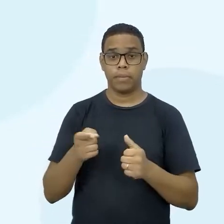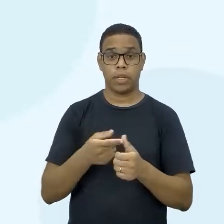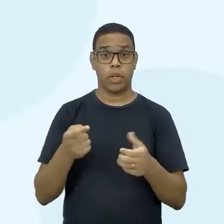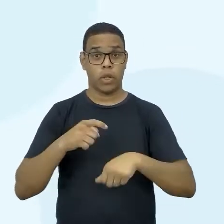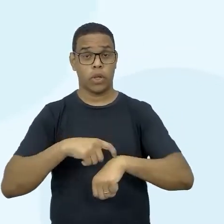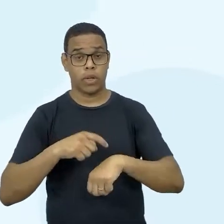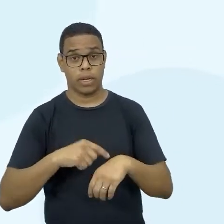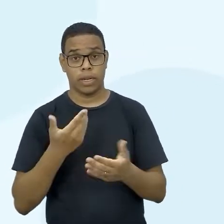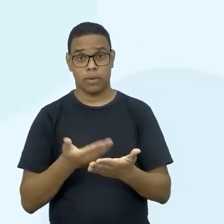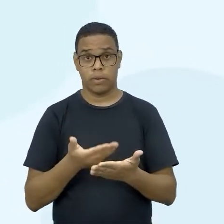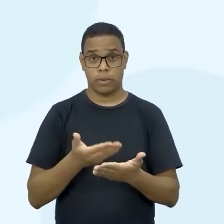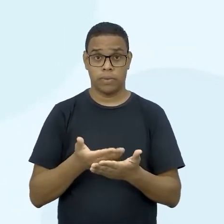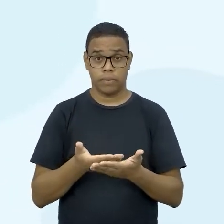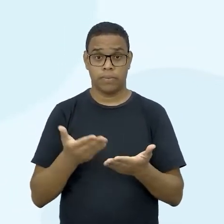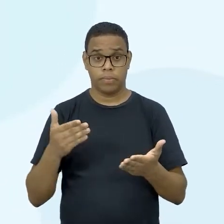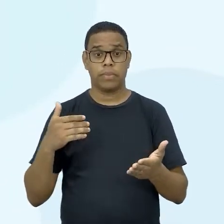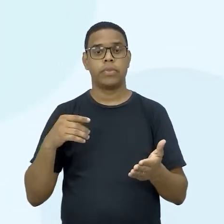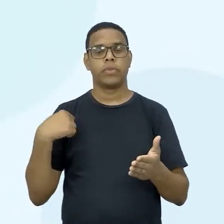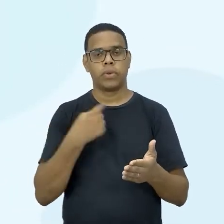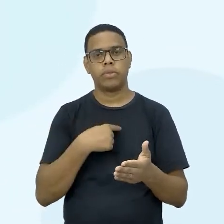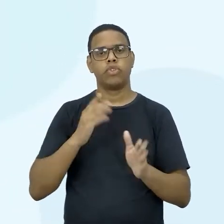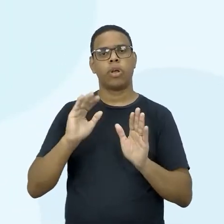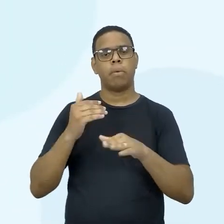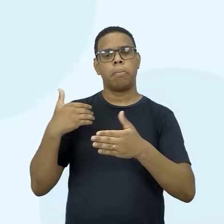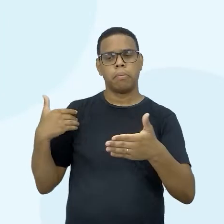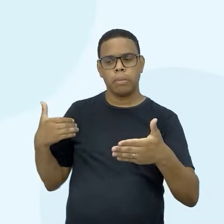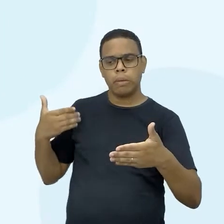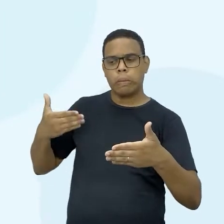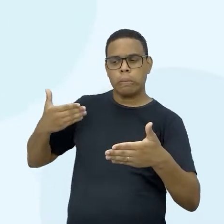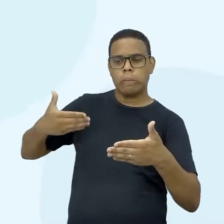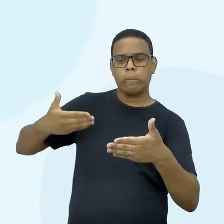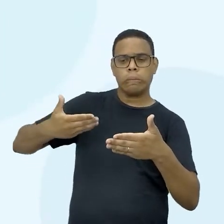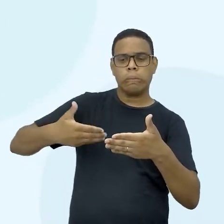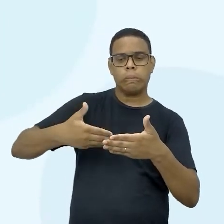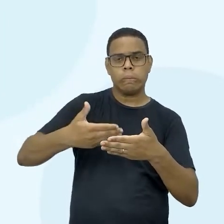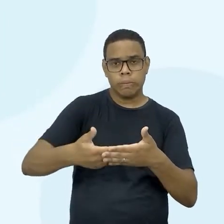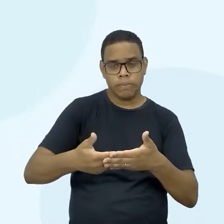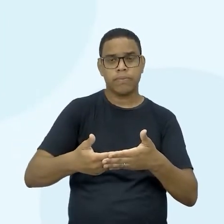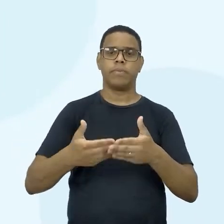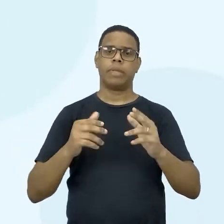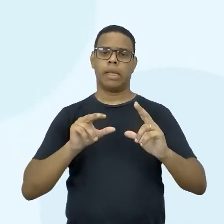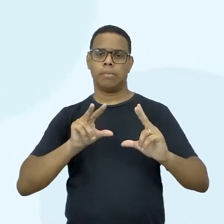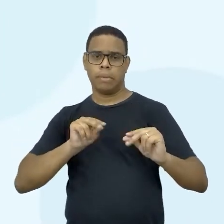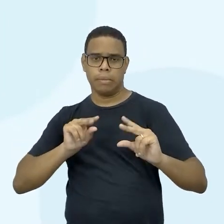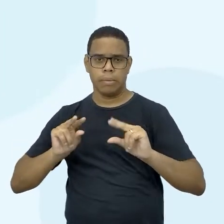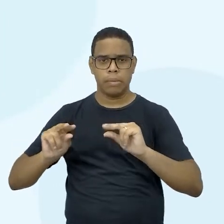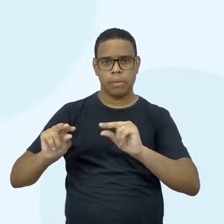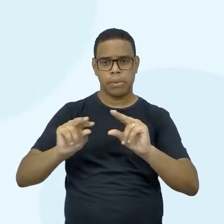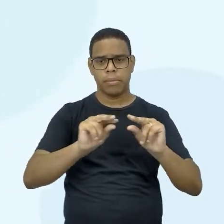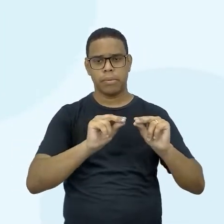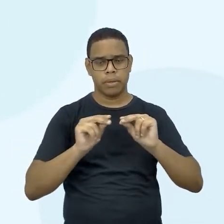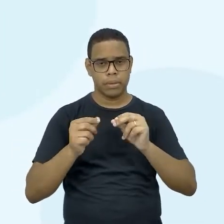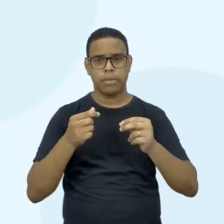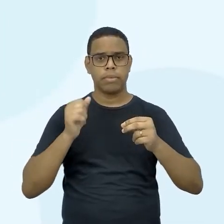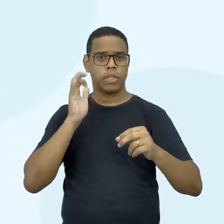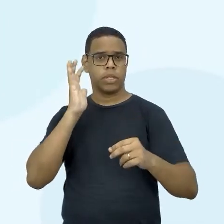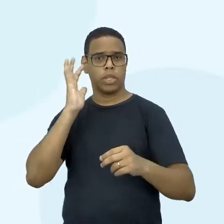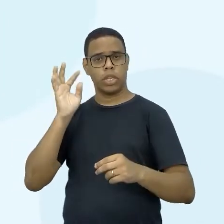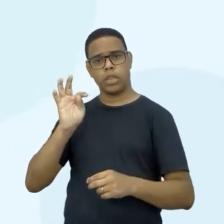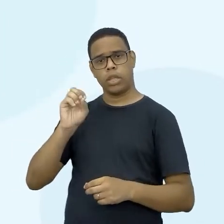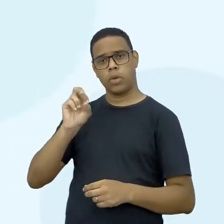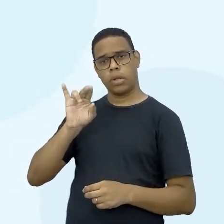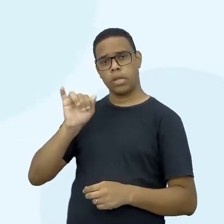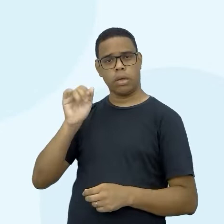aula. Então até aqui nós tivemos as conversas, né, falei sobre as teorias, agora